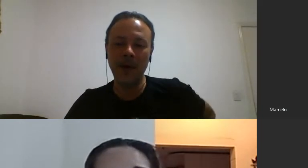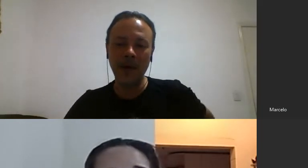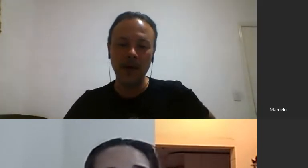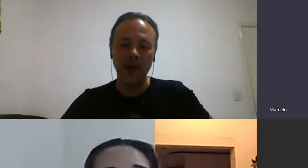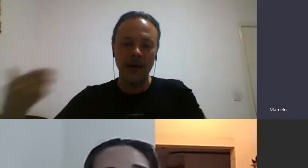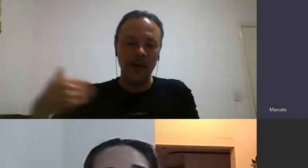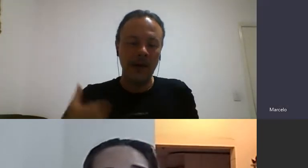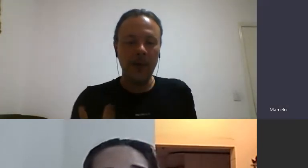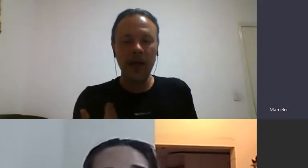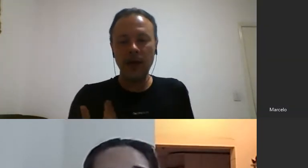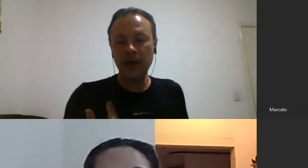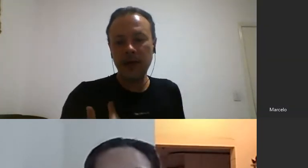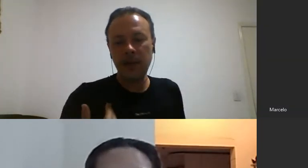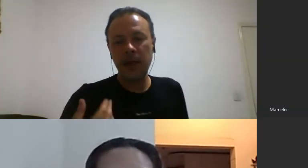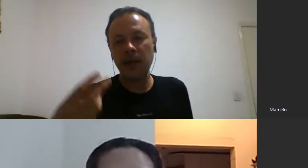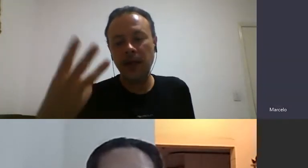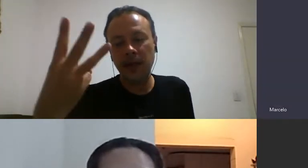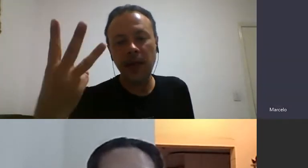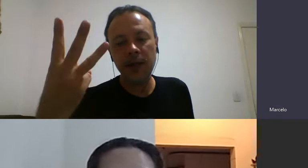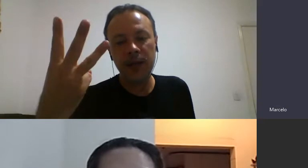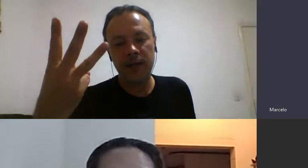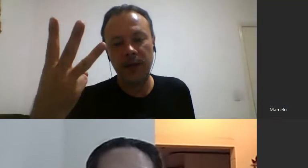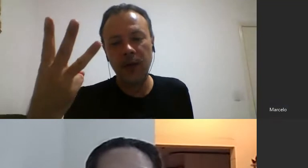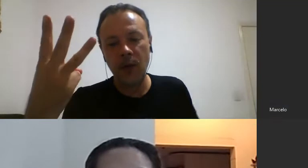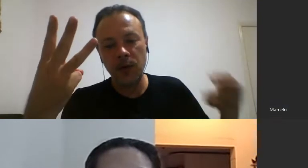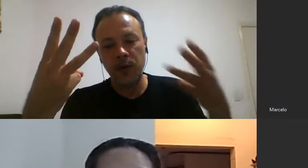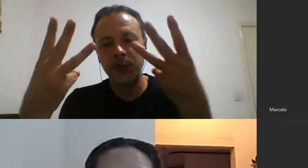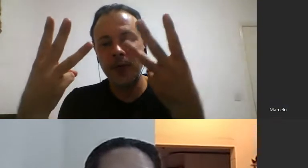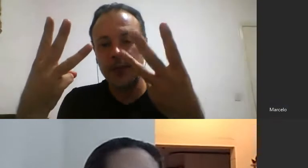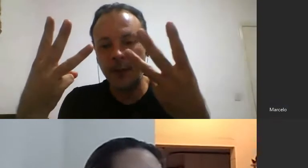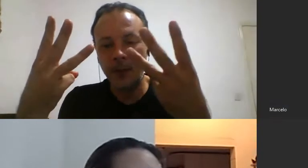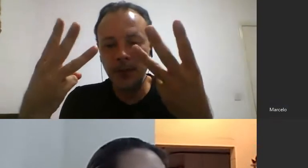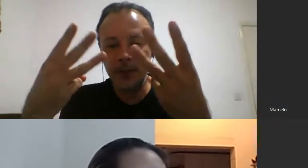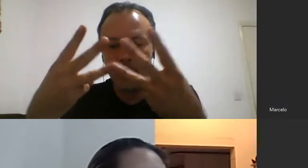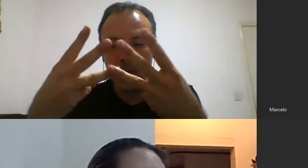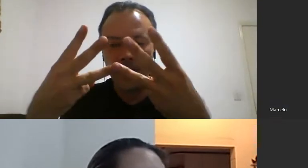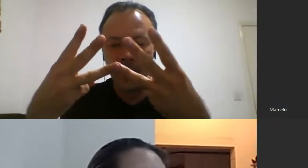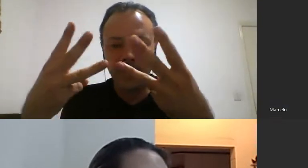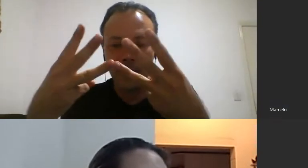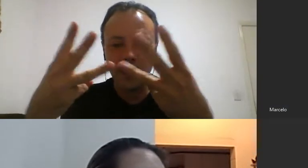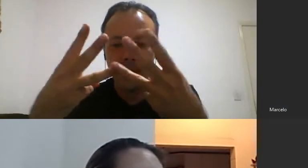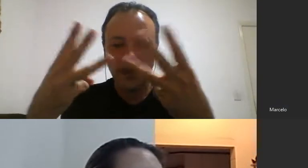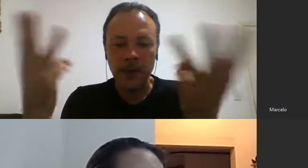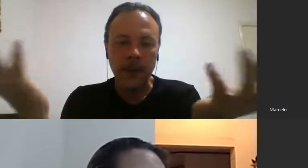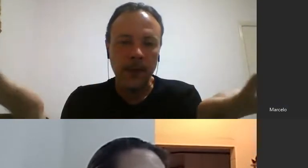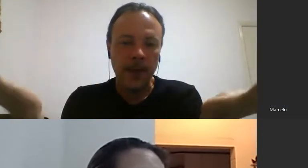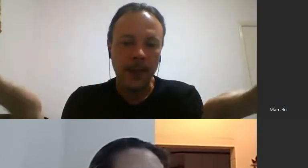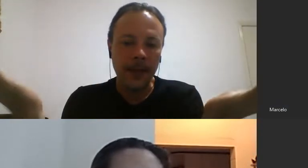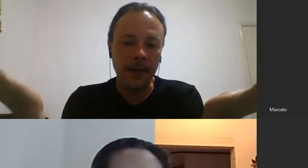8 para mim, é porque a nossa disciplina tem 3 encontros por sessão, então são 6.